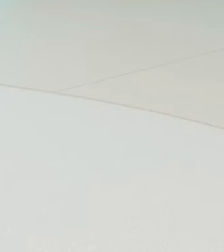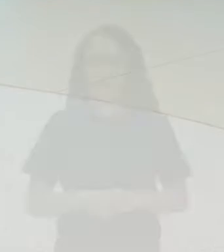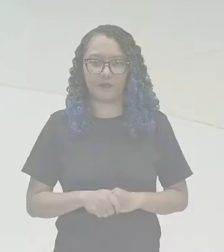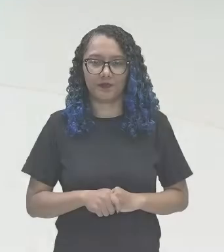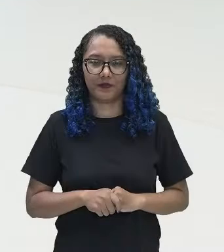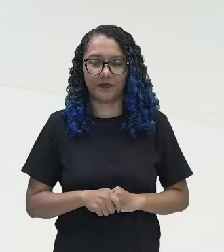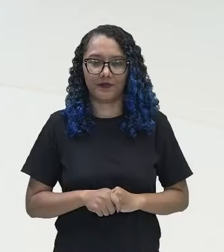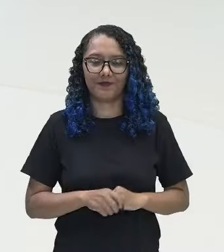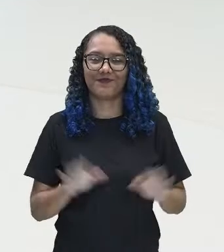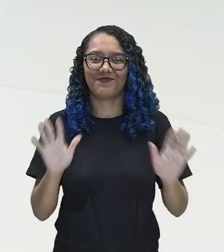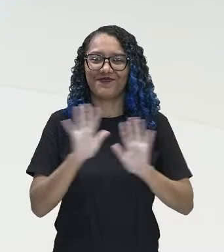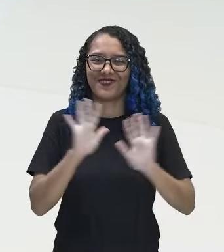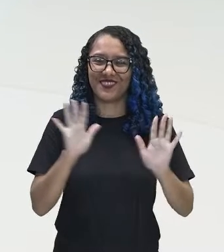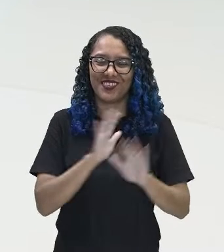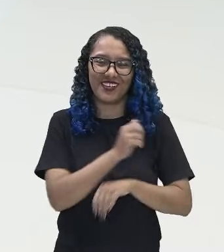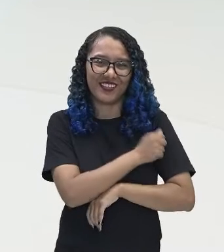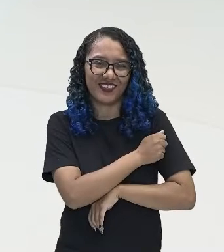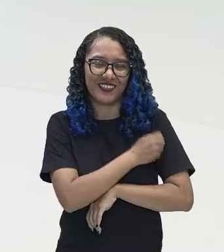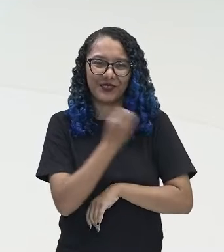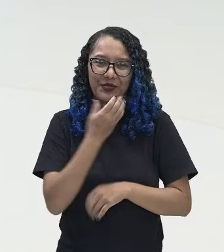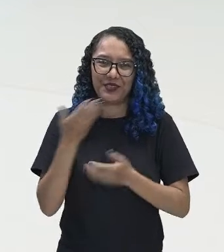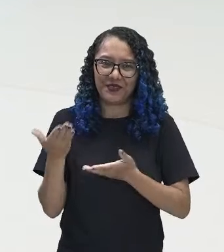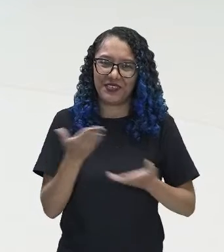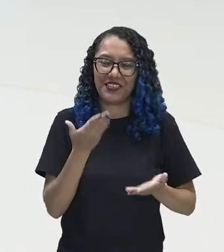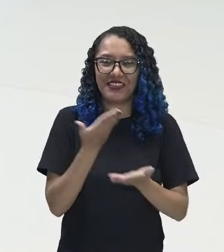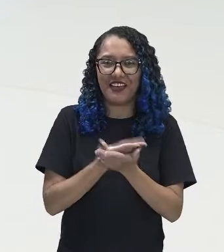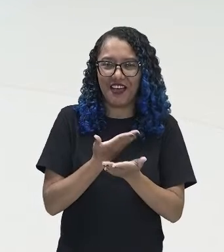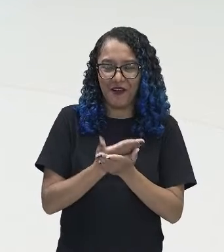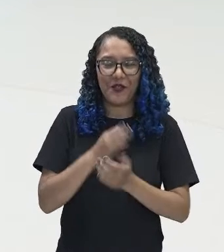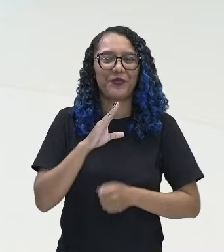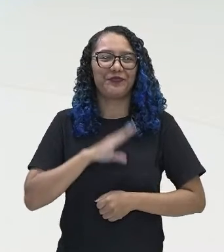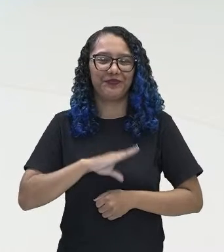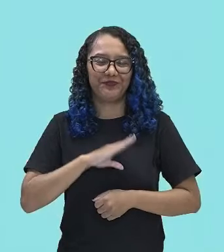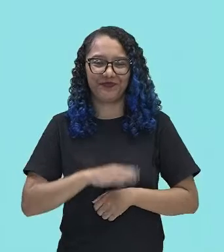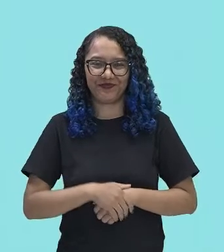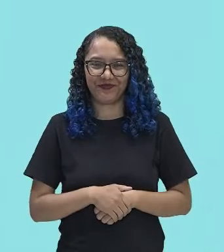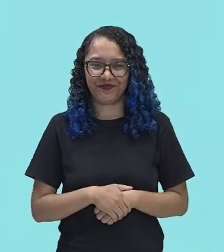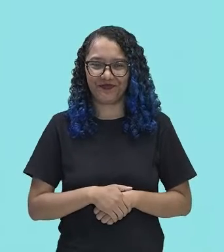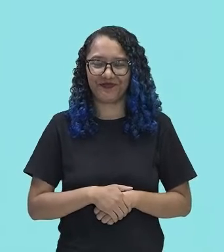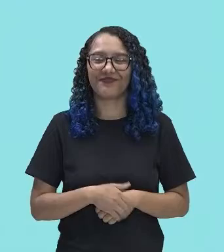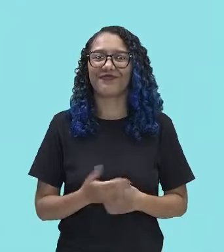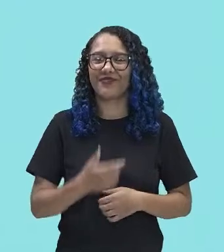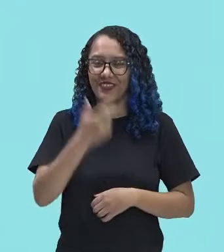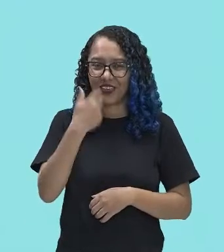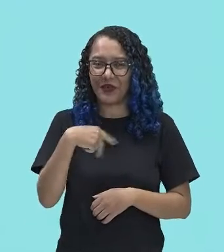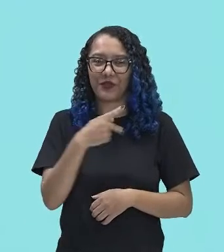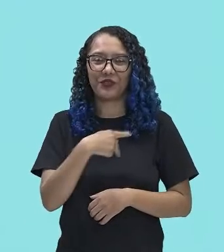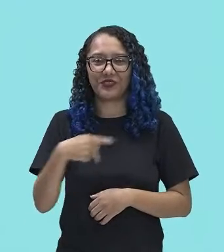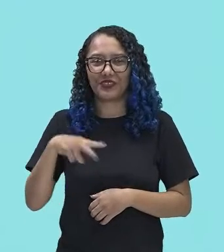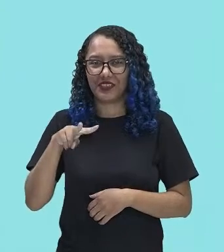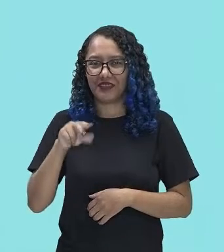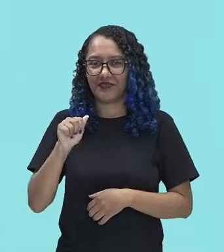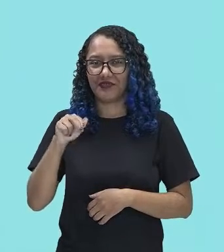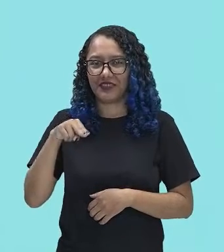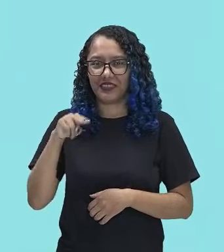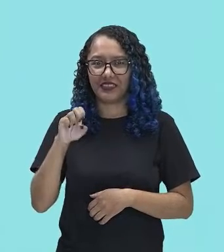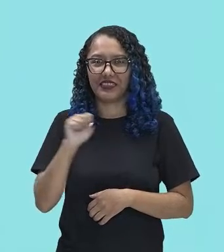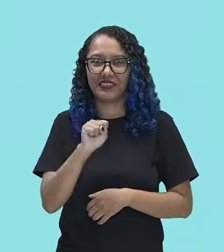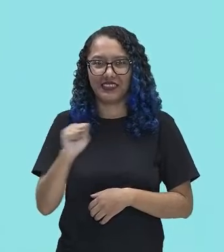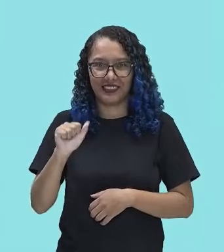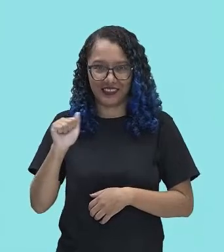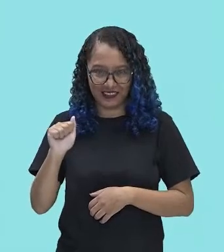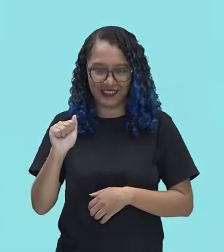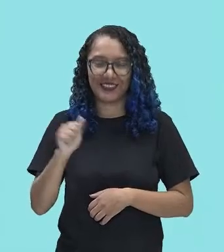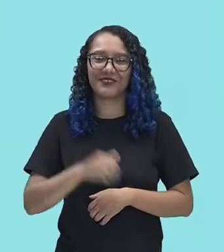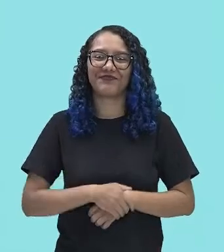Olá, meus queridos alunos, sejam bem-vindos à aula de língua portuguesa. Eu sou a professora